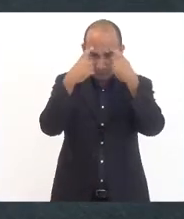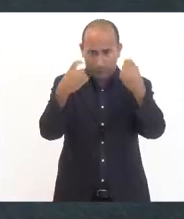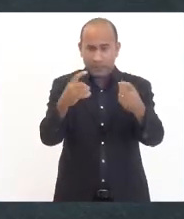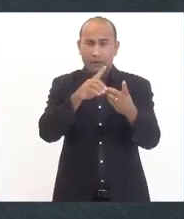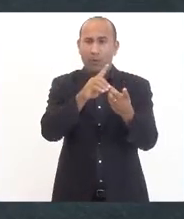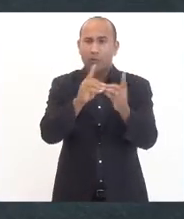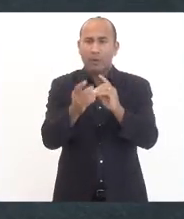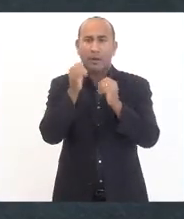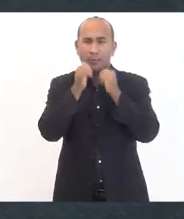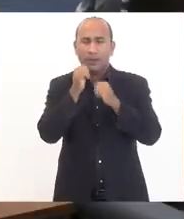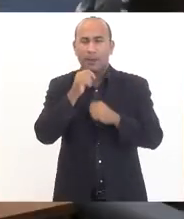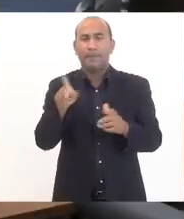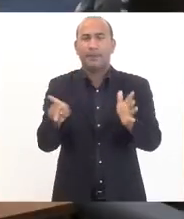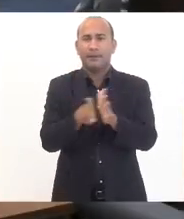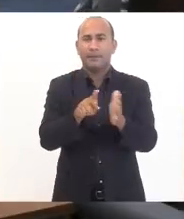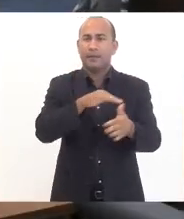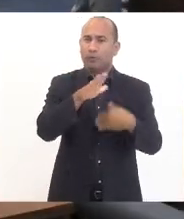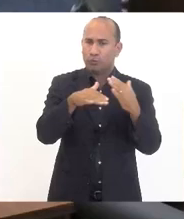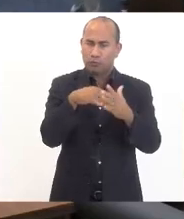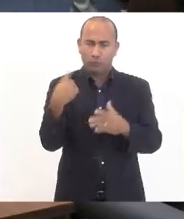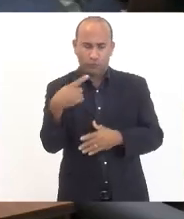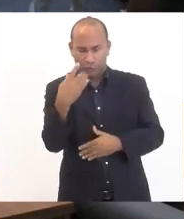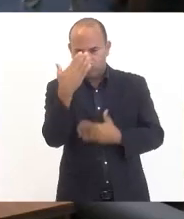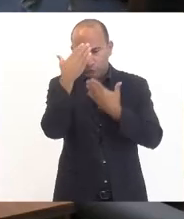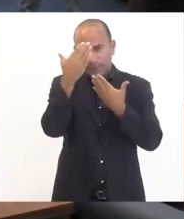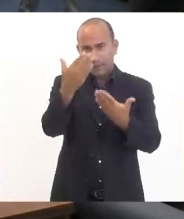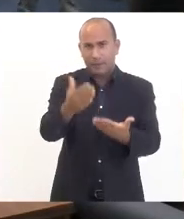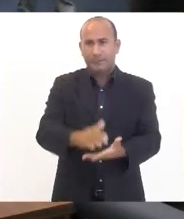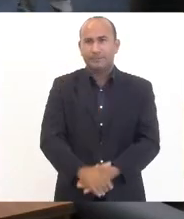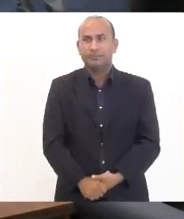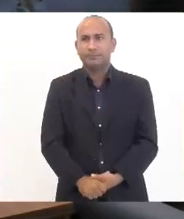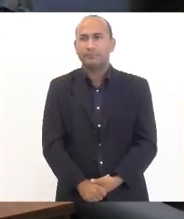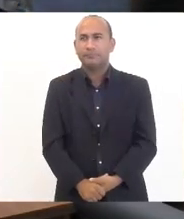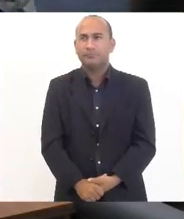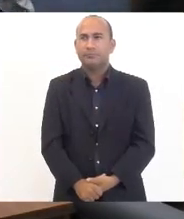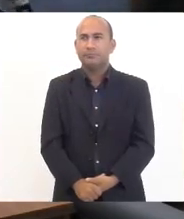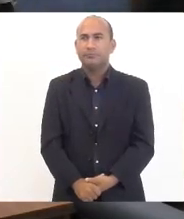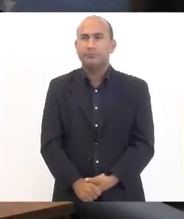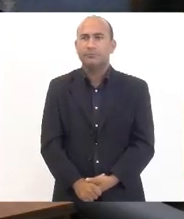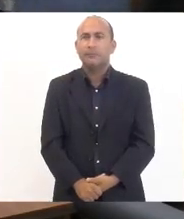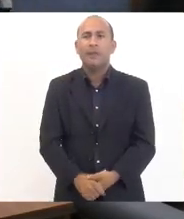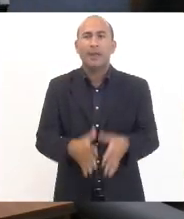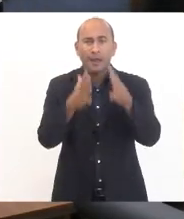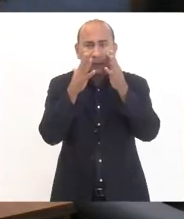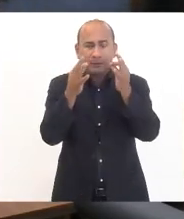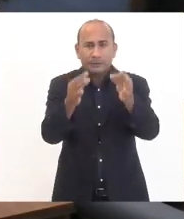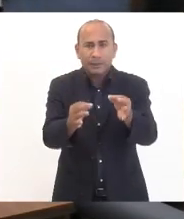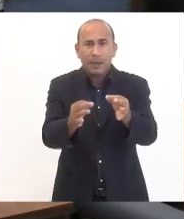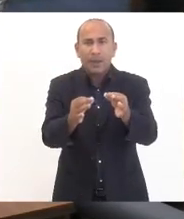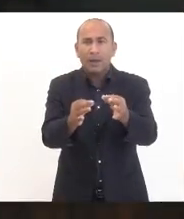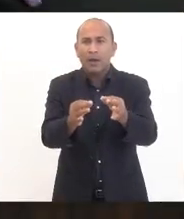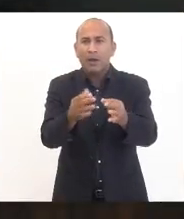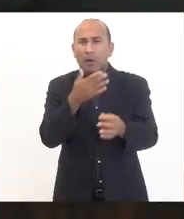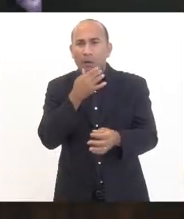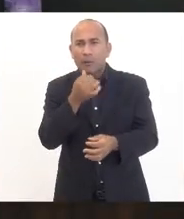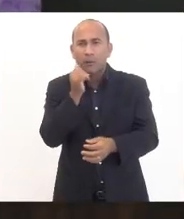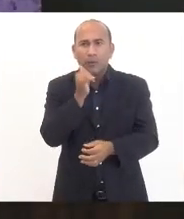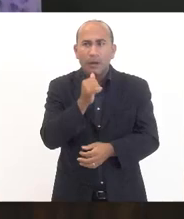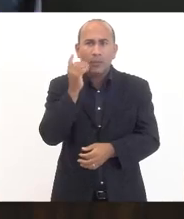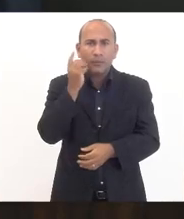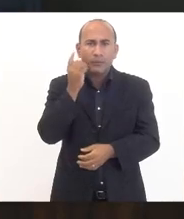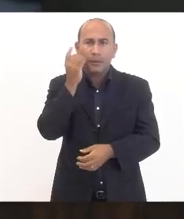nós. Muito obrigada. Parabéns, deputada. Quero chamar a atenção das senhoras deputadas e senhores deputados.